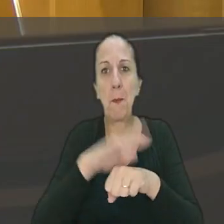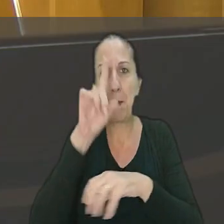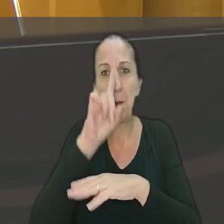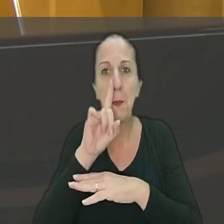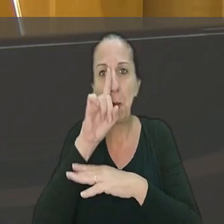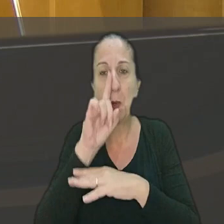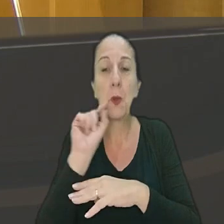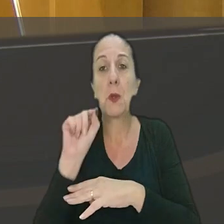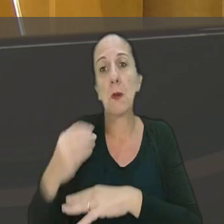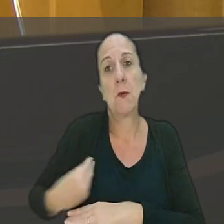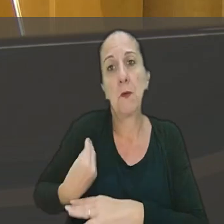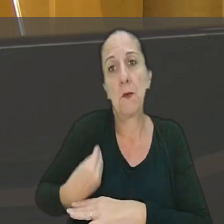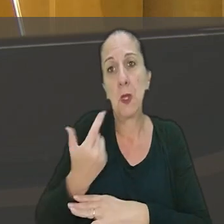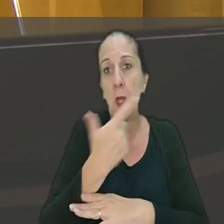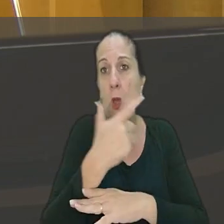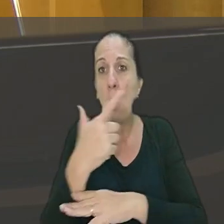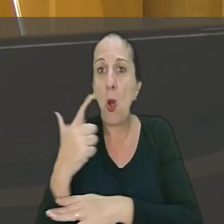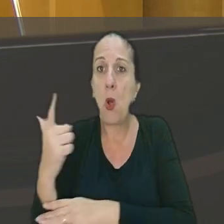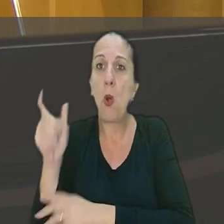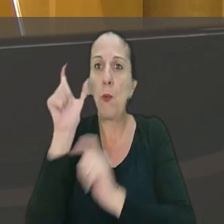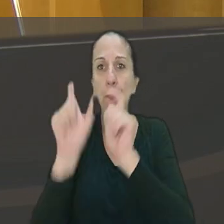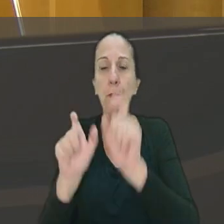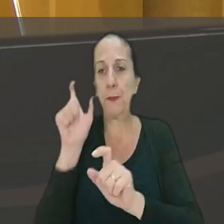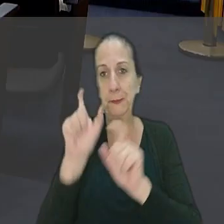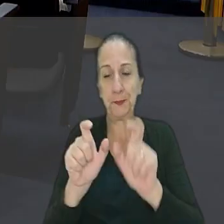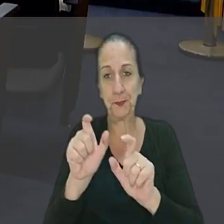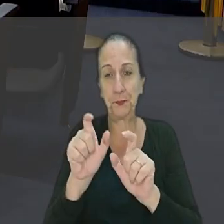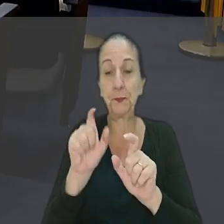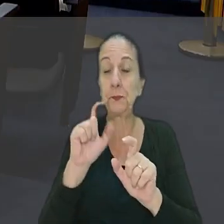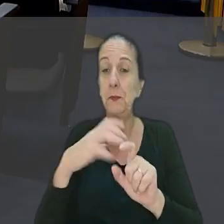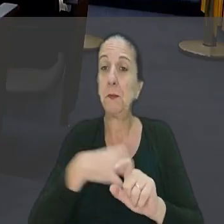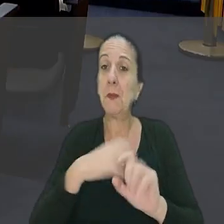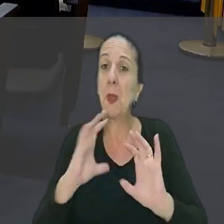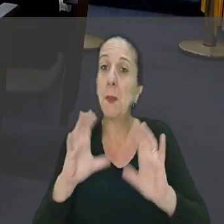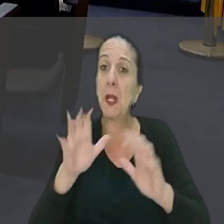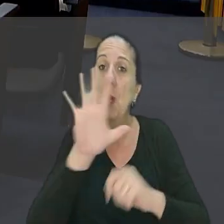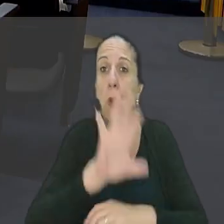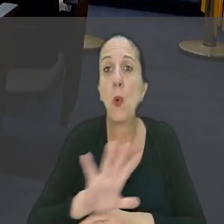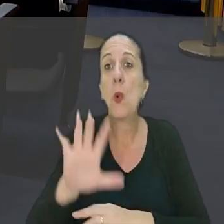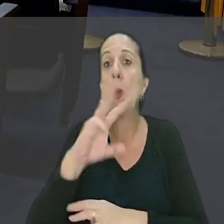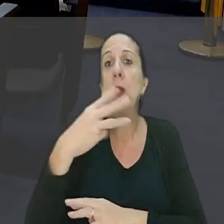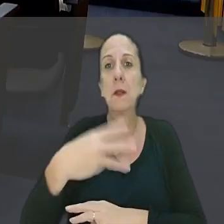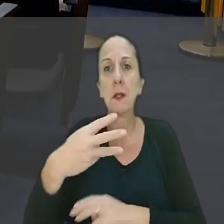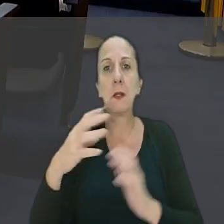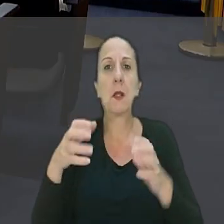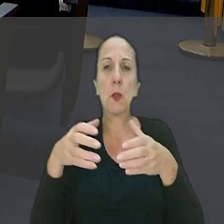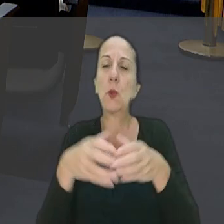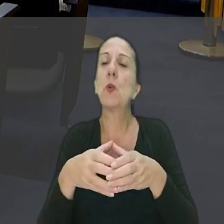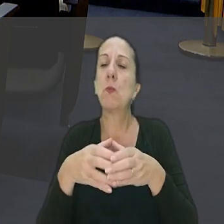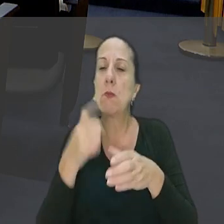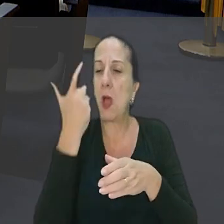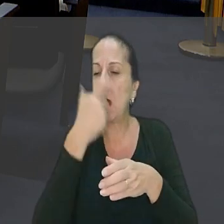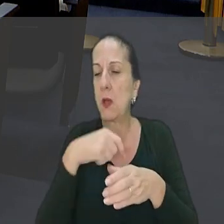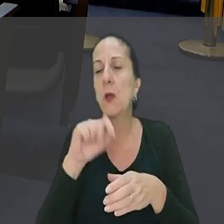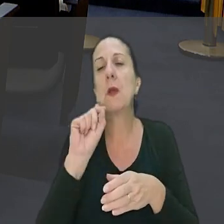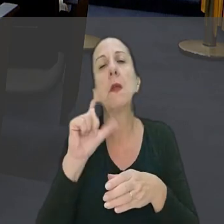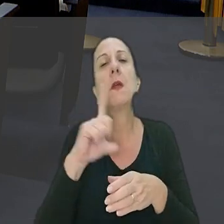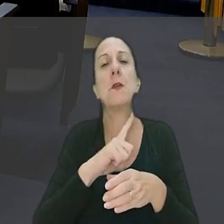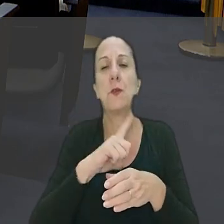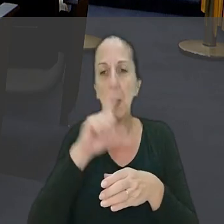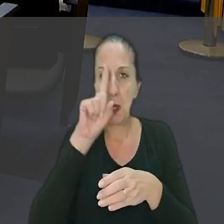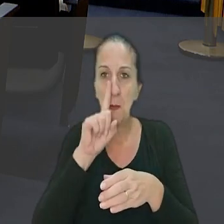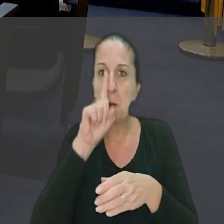mais perigosas do que as vividas por outros indivíduos. Assim, de maneira unânime, os ministros da terceira turma consideraram